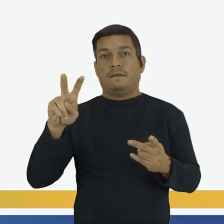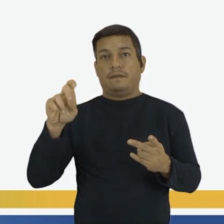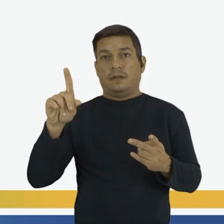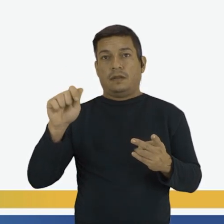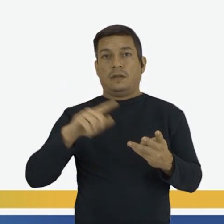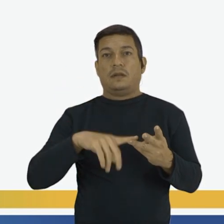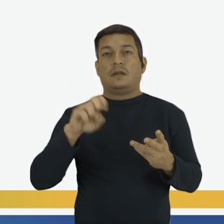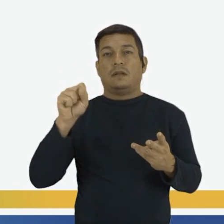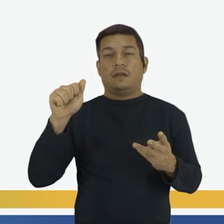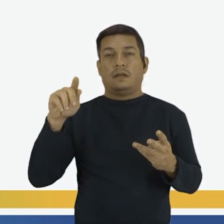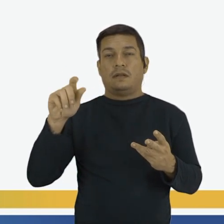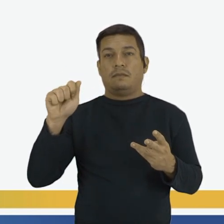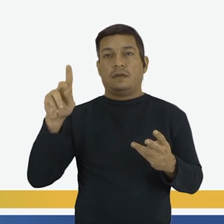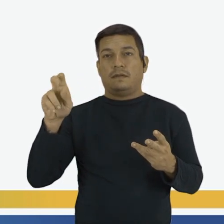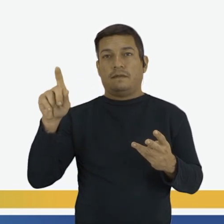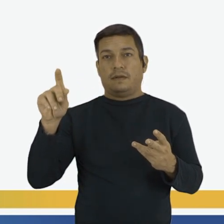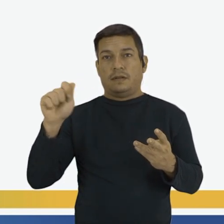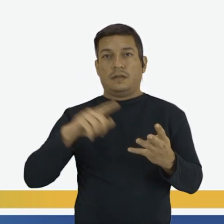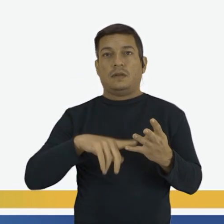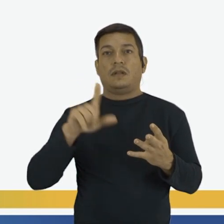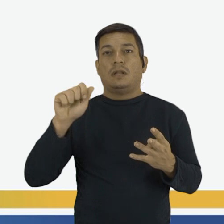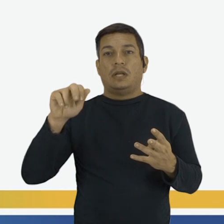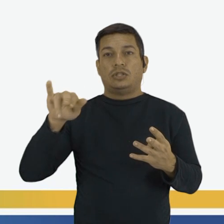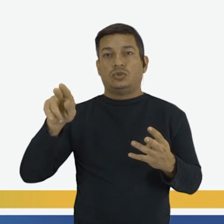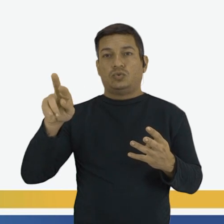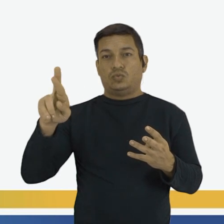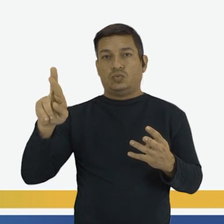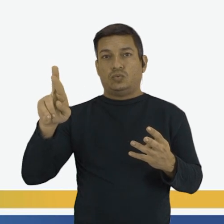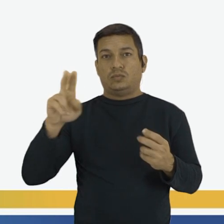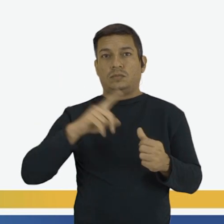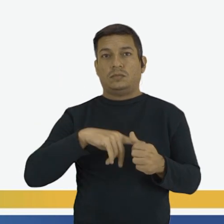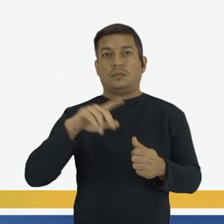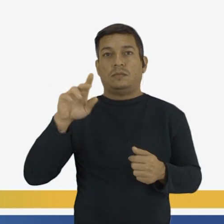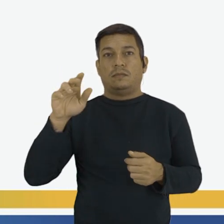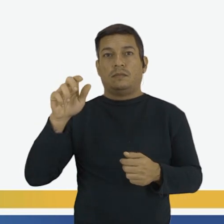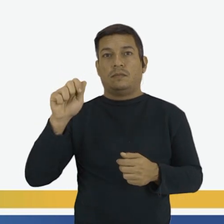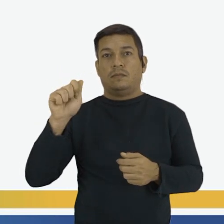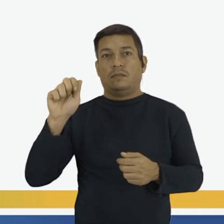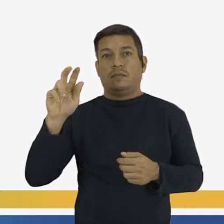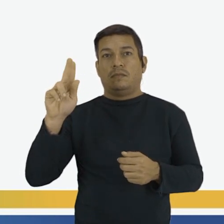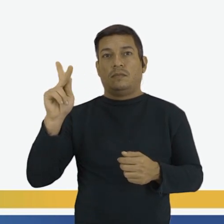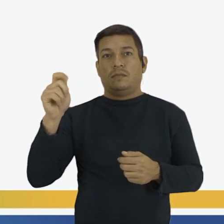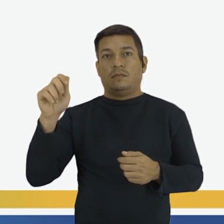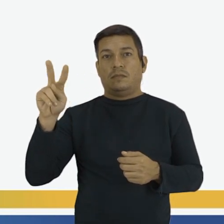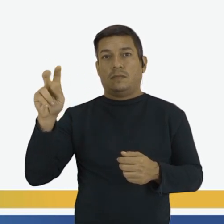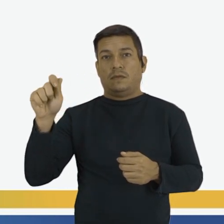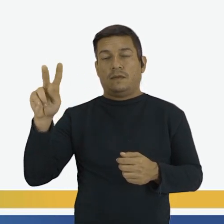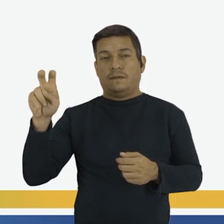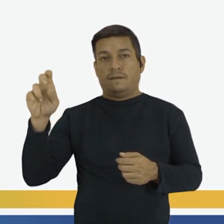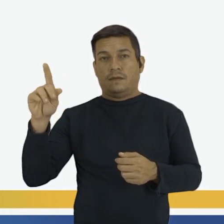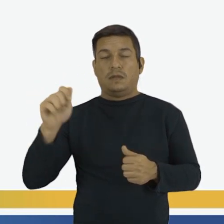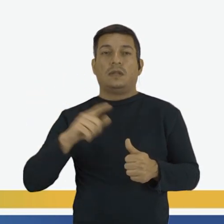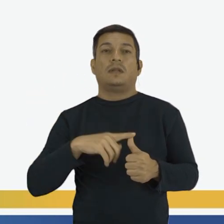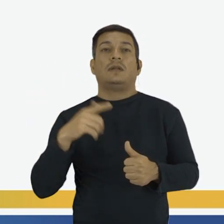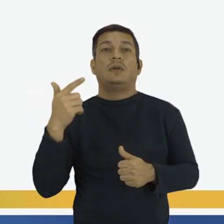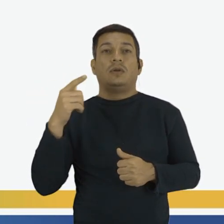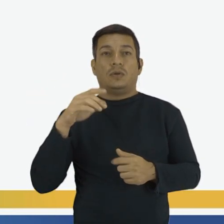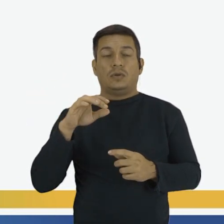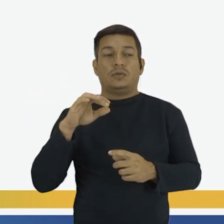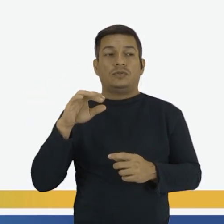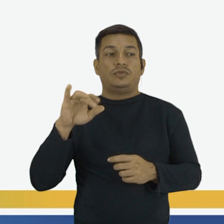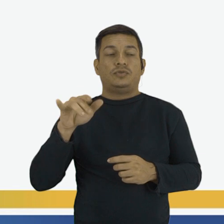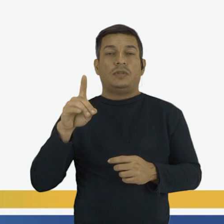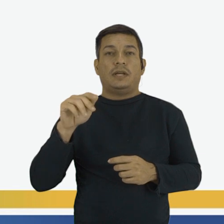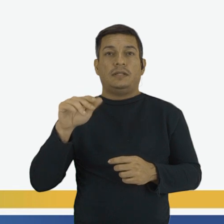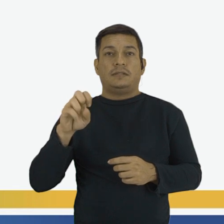Veda, o Samaveda, o Laju Veda e o Atharva Veda. No judaísmo, nós temos